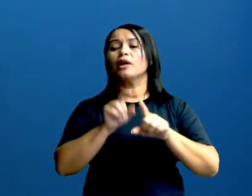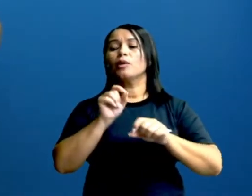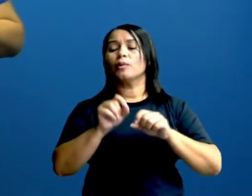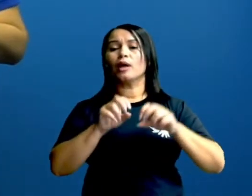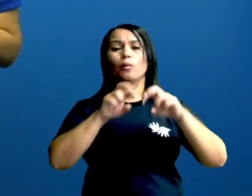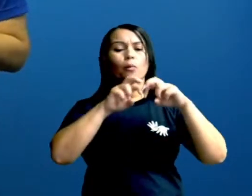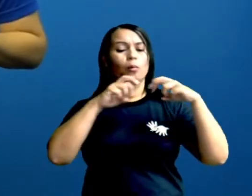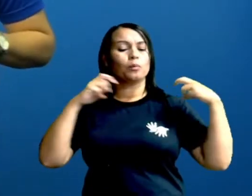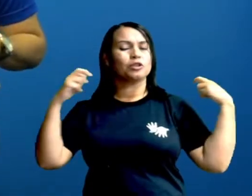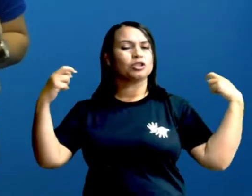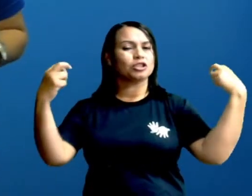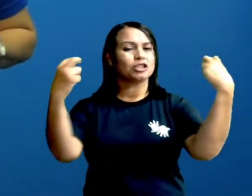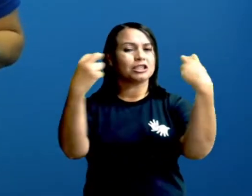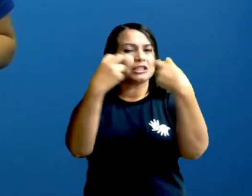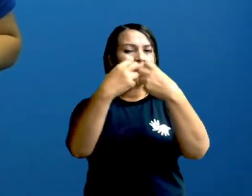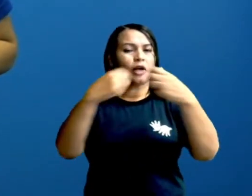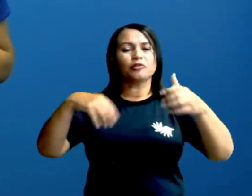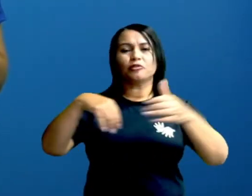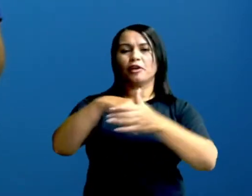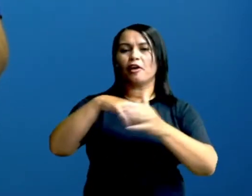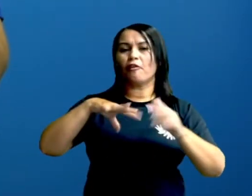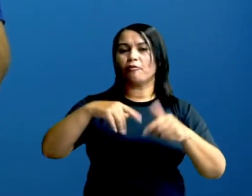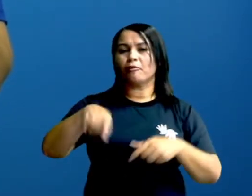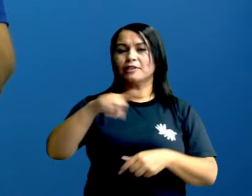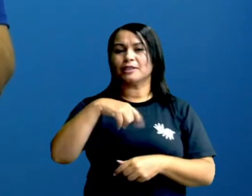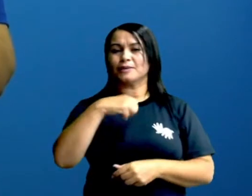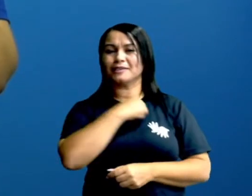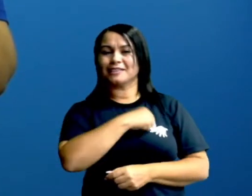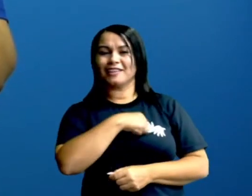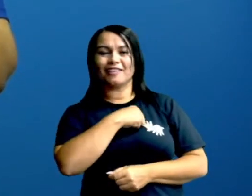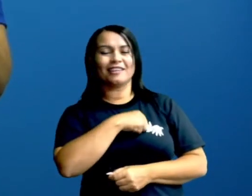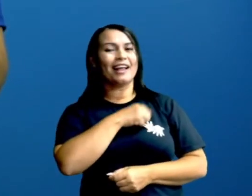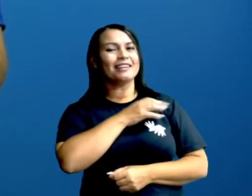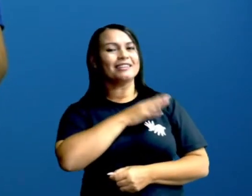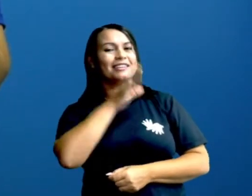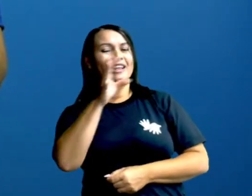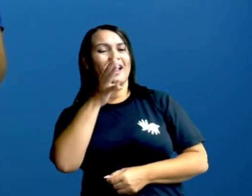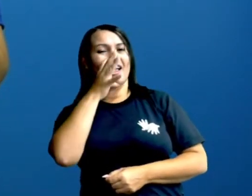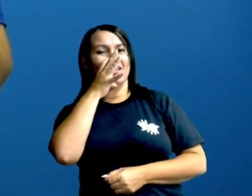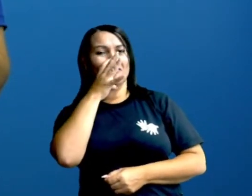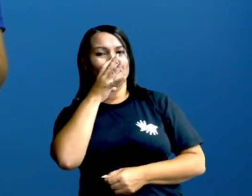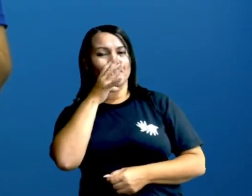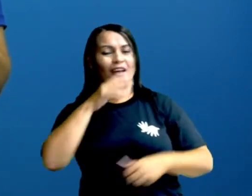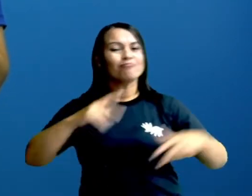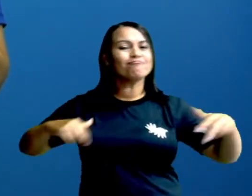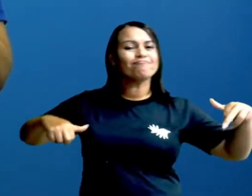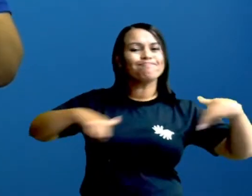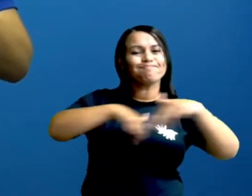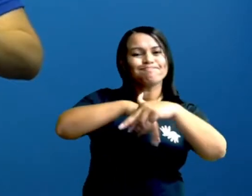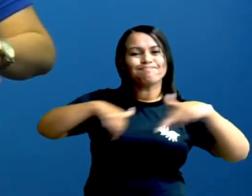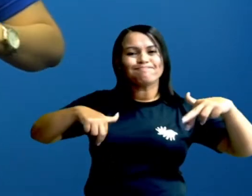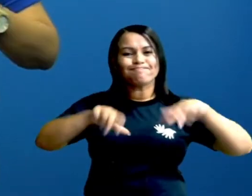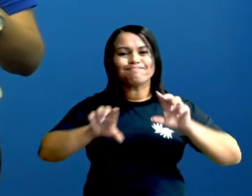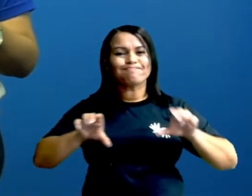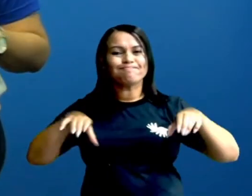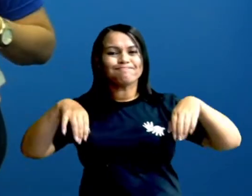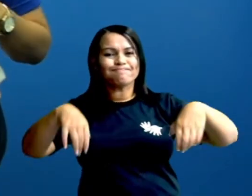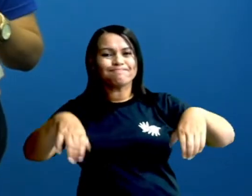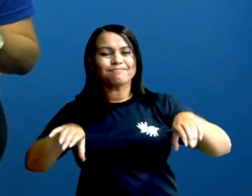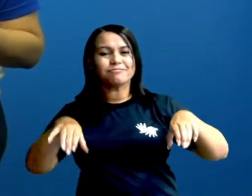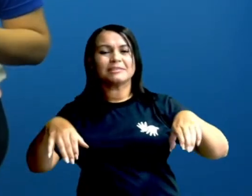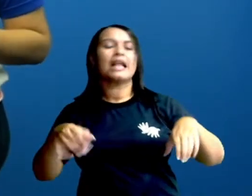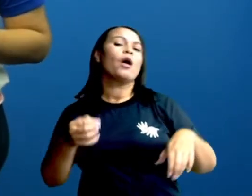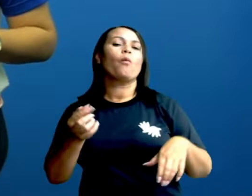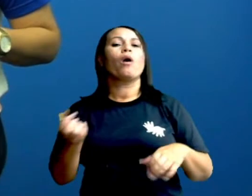de futebol, né? Quem é que não está com saudade de ir assistir aquele jogo e de gritar pelo seu time, né? Agora está